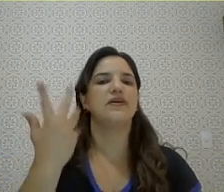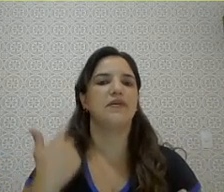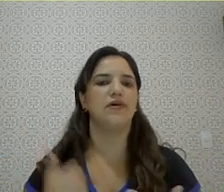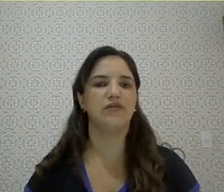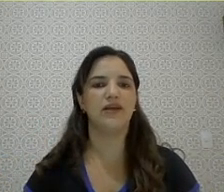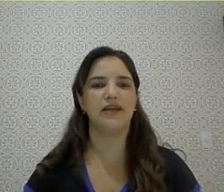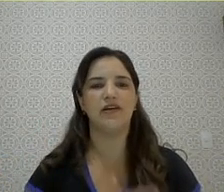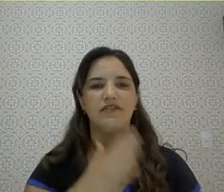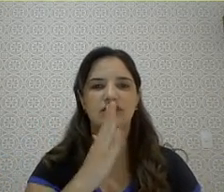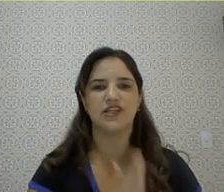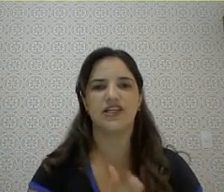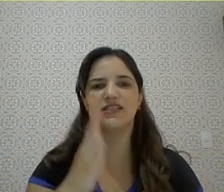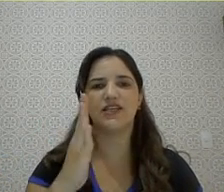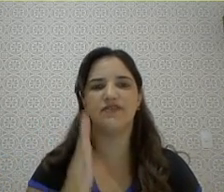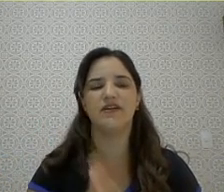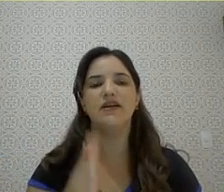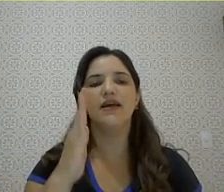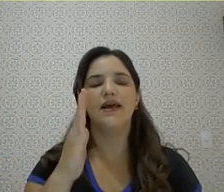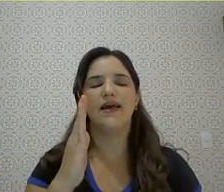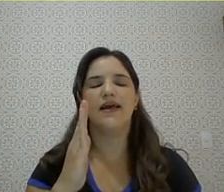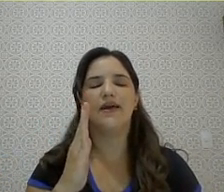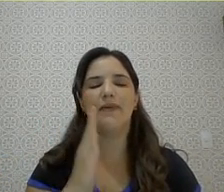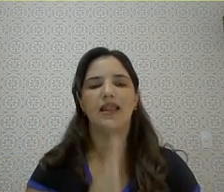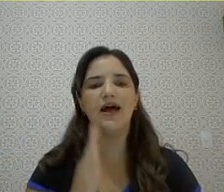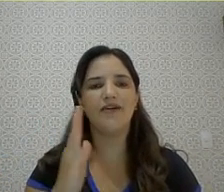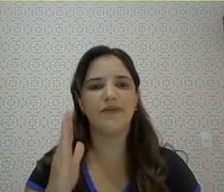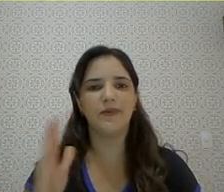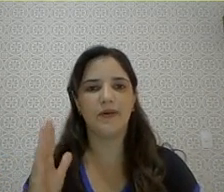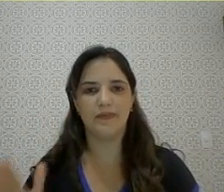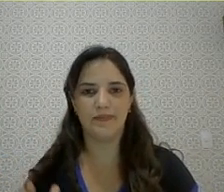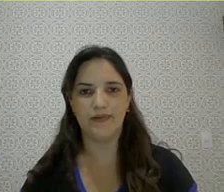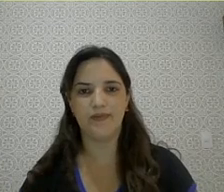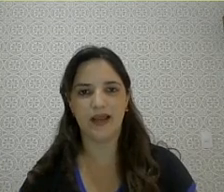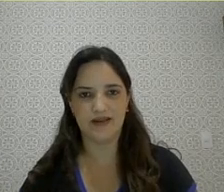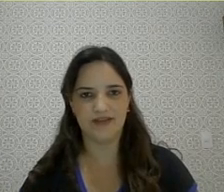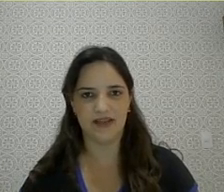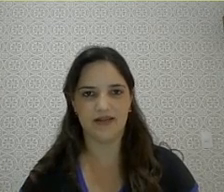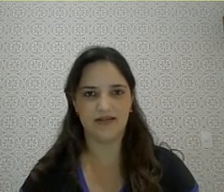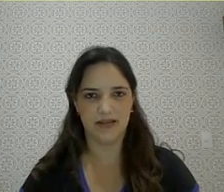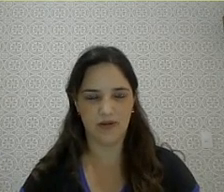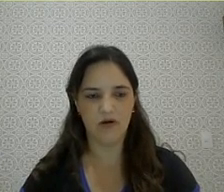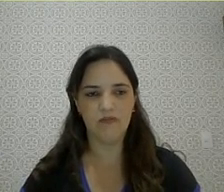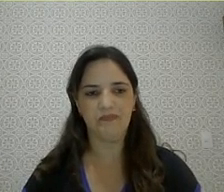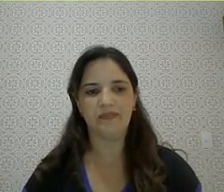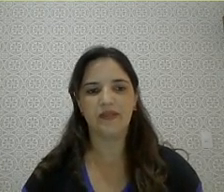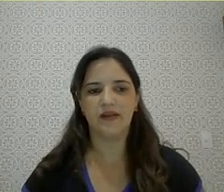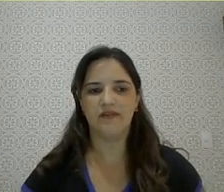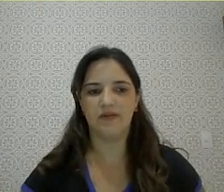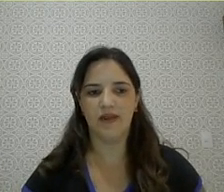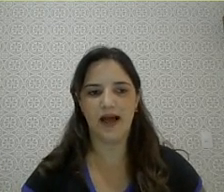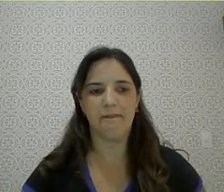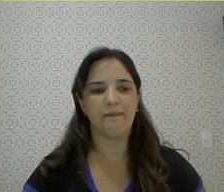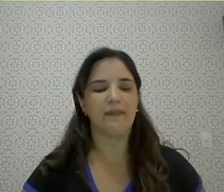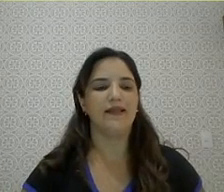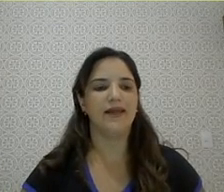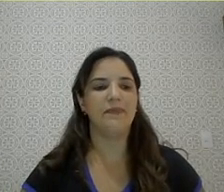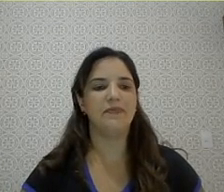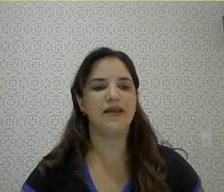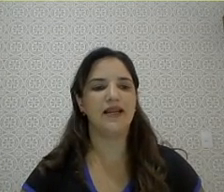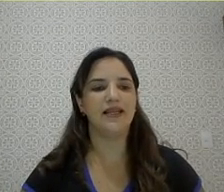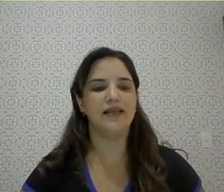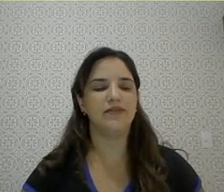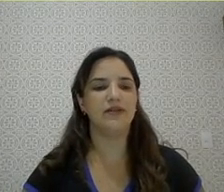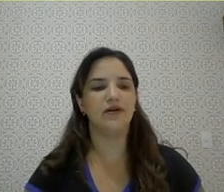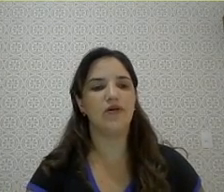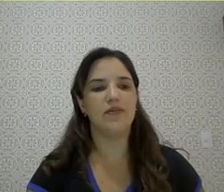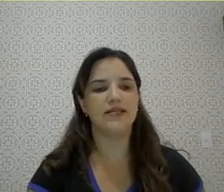depois a gente vai para outra linha. Ao invés de a gente querer escrever palavra por palavrinha, tá bom? Então vamos lá? Na